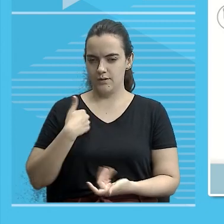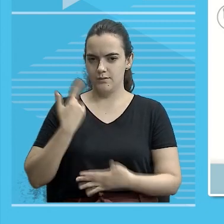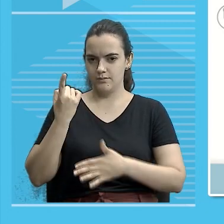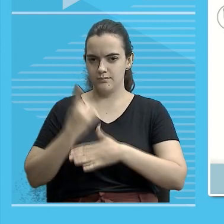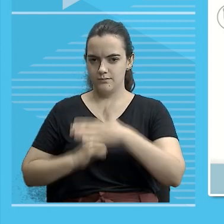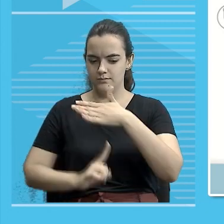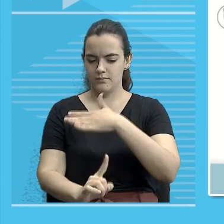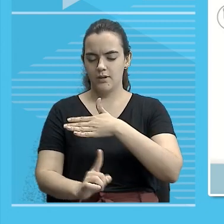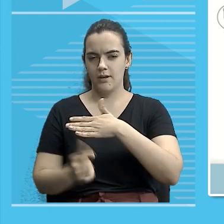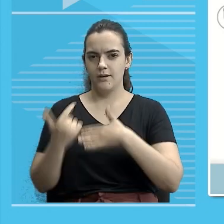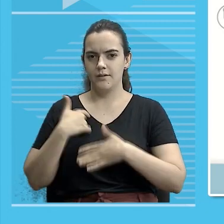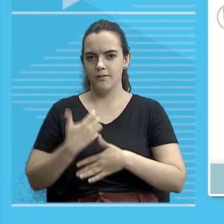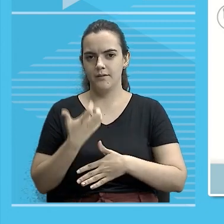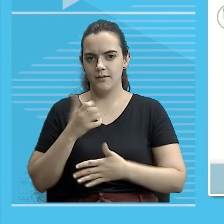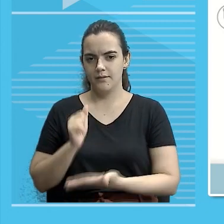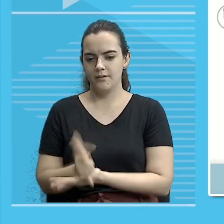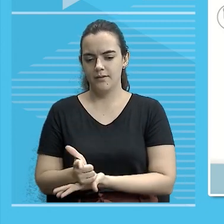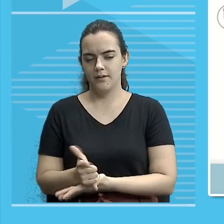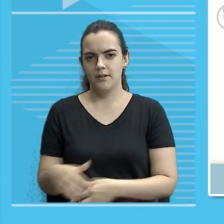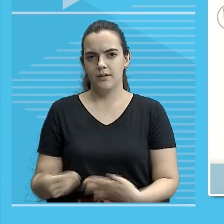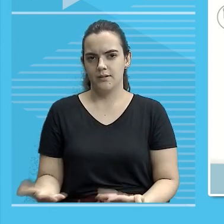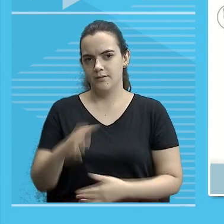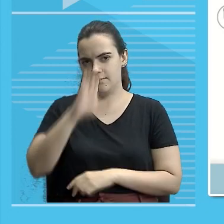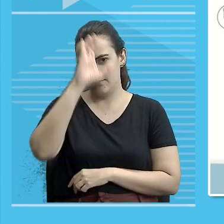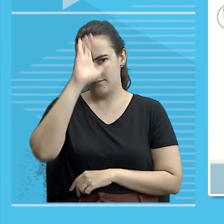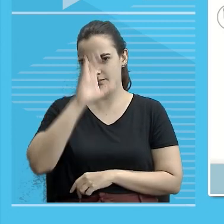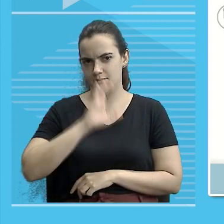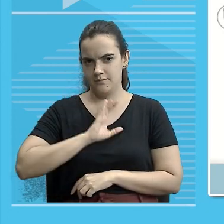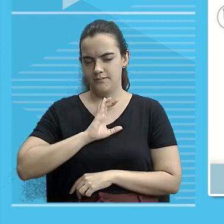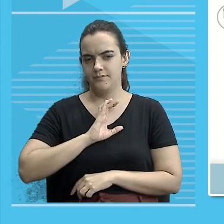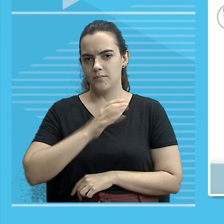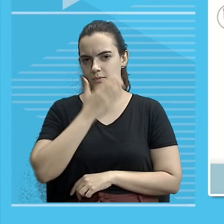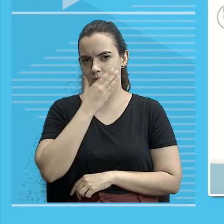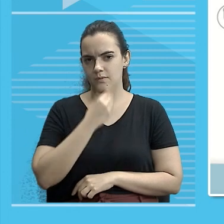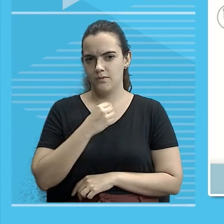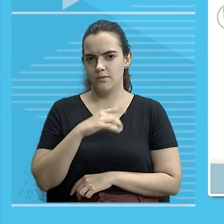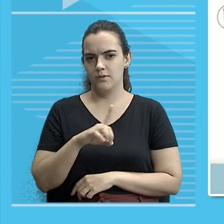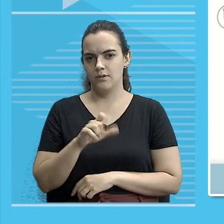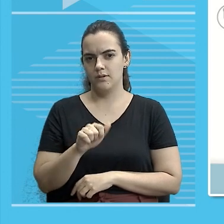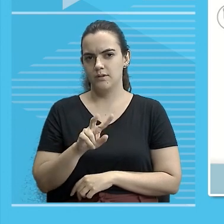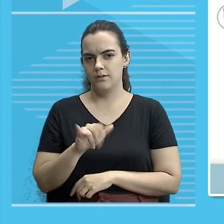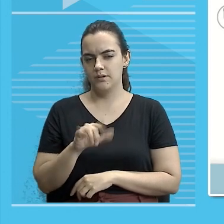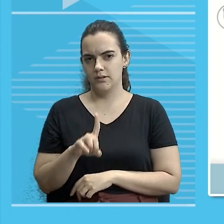propósito proposta por Davi ou David